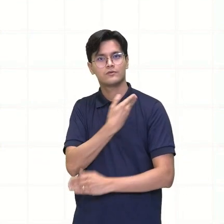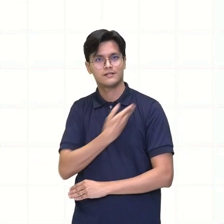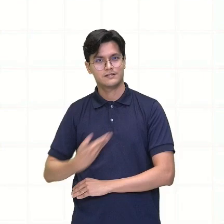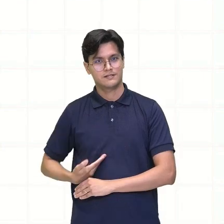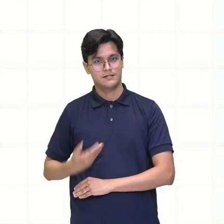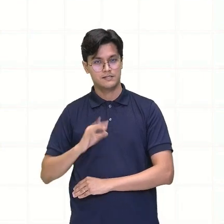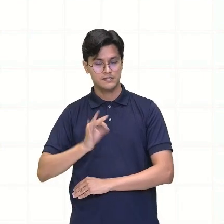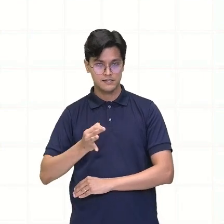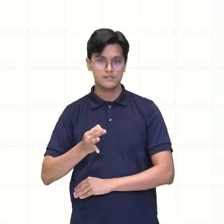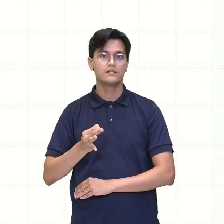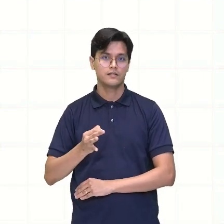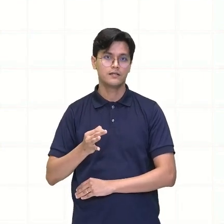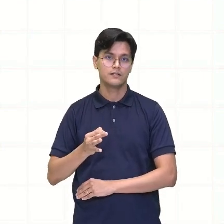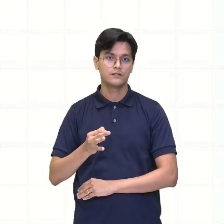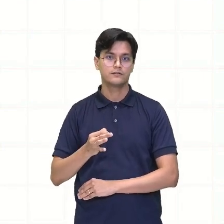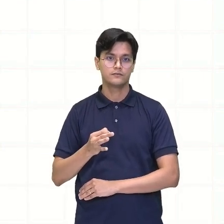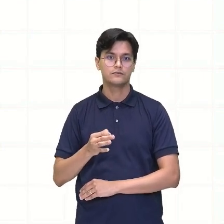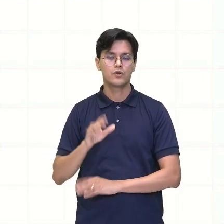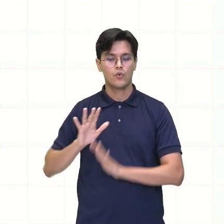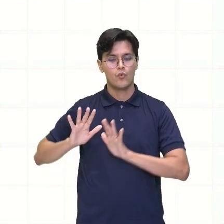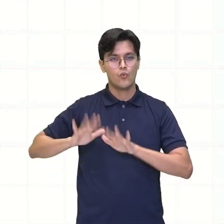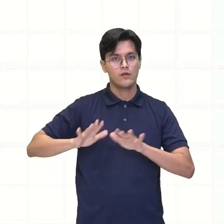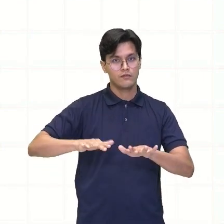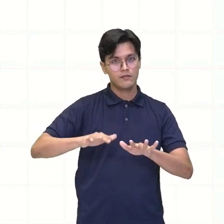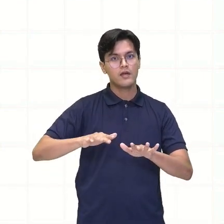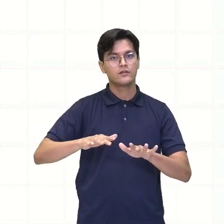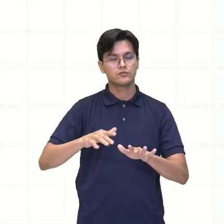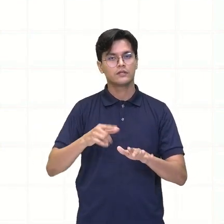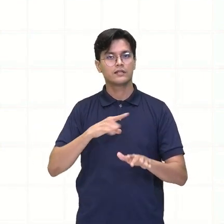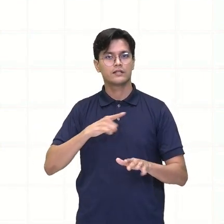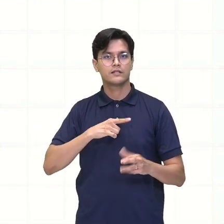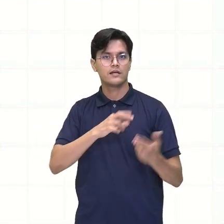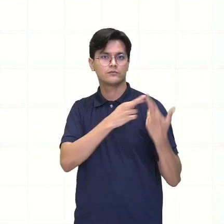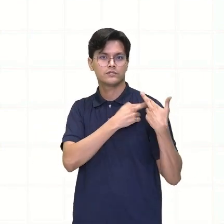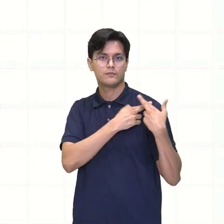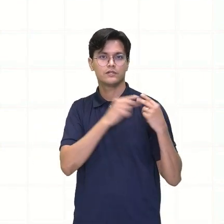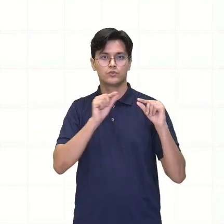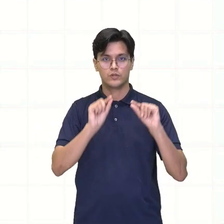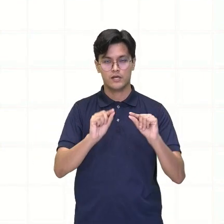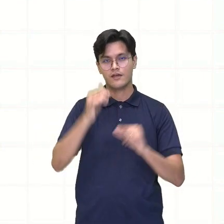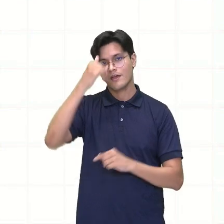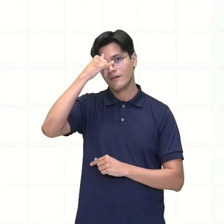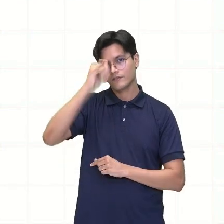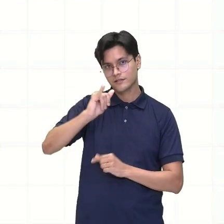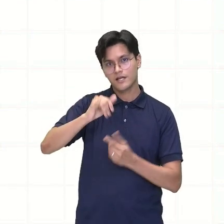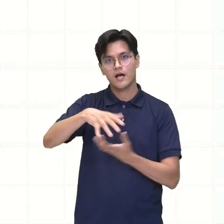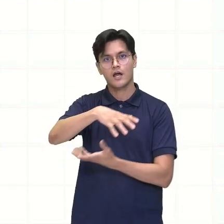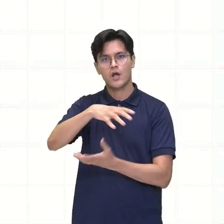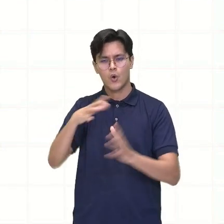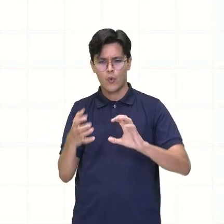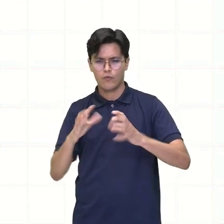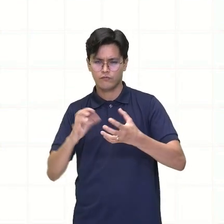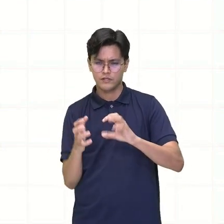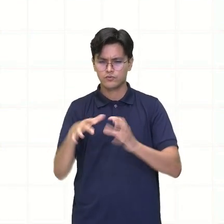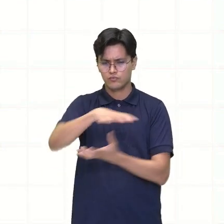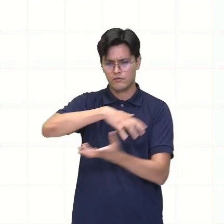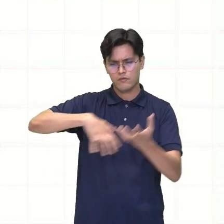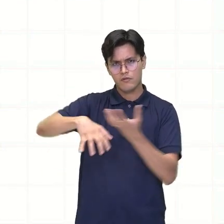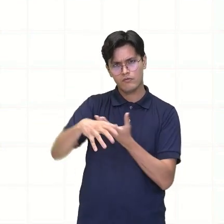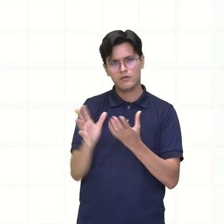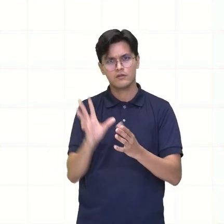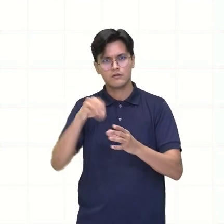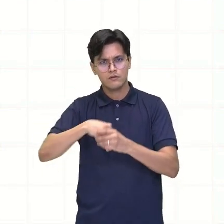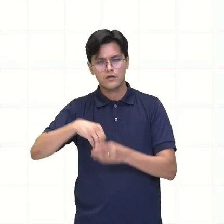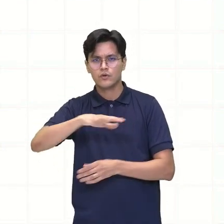era responsável pela contenção dos conflitos internos e pela defesa dos interesses políticos da